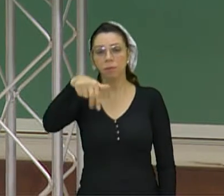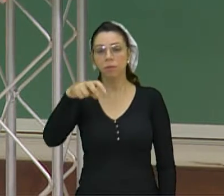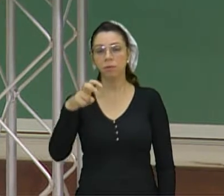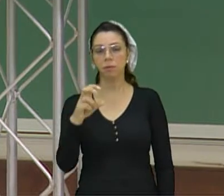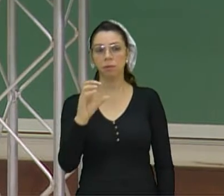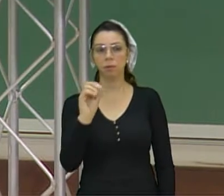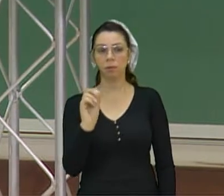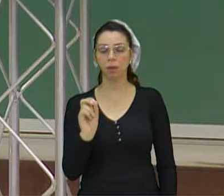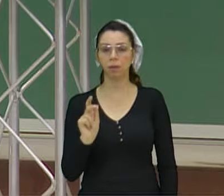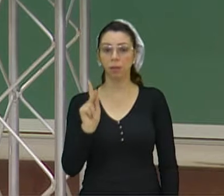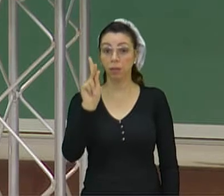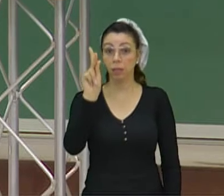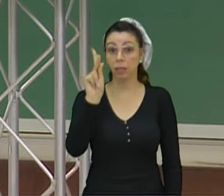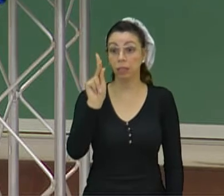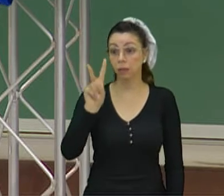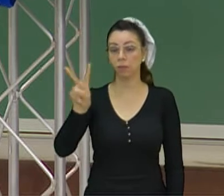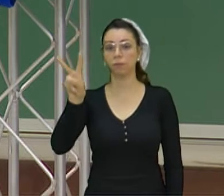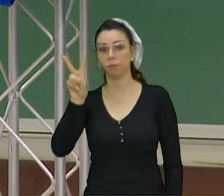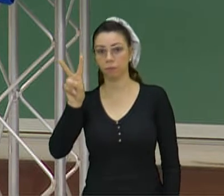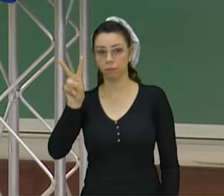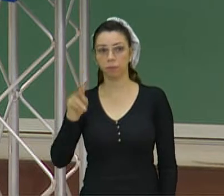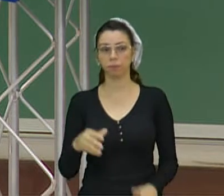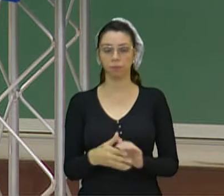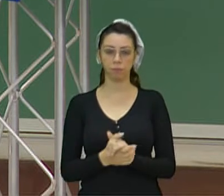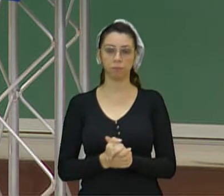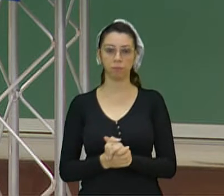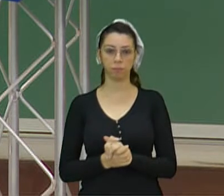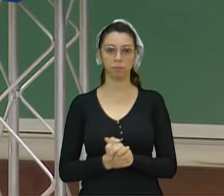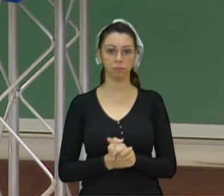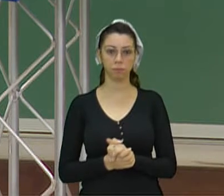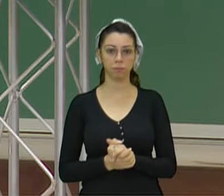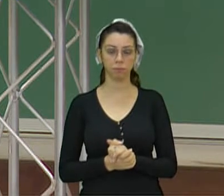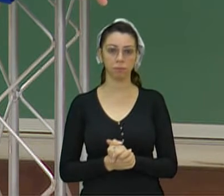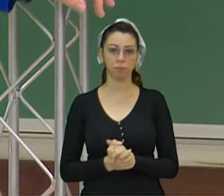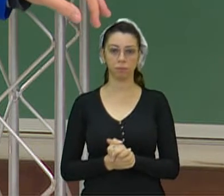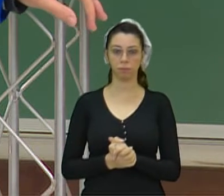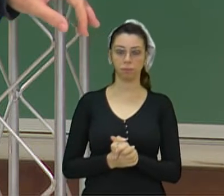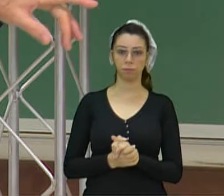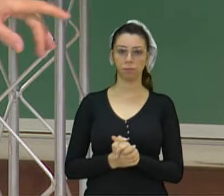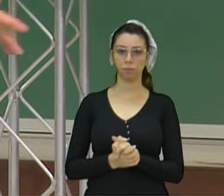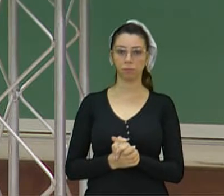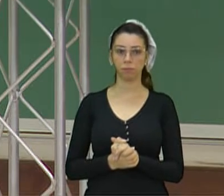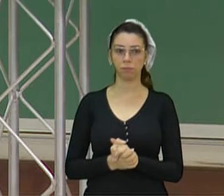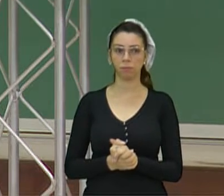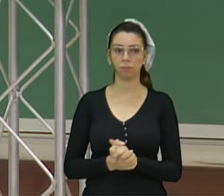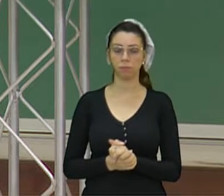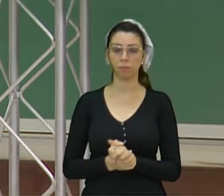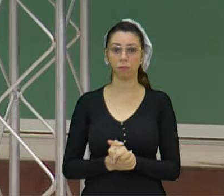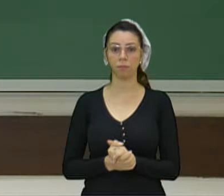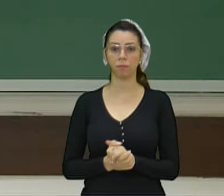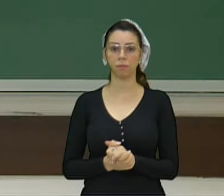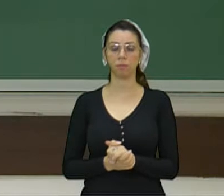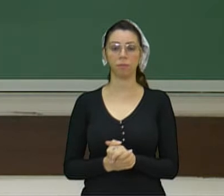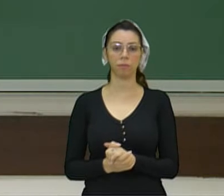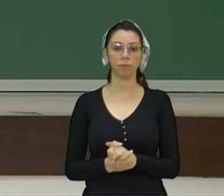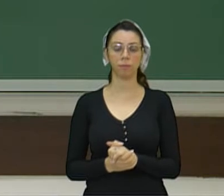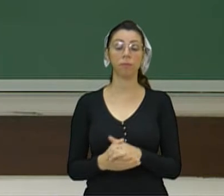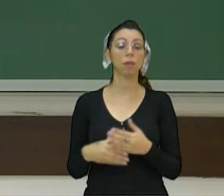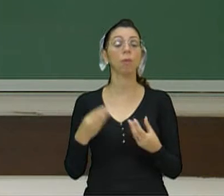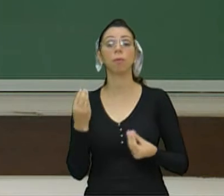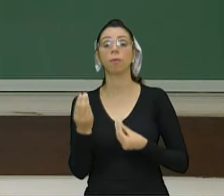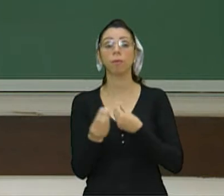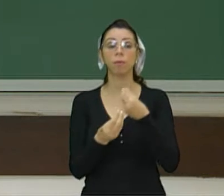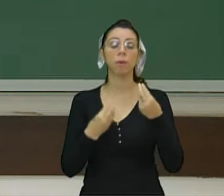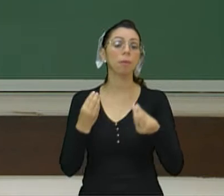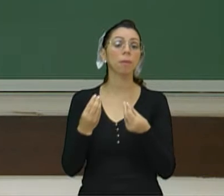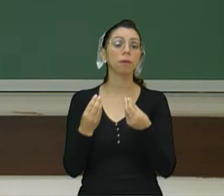kV. Quilo é 1000, né? Seria 750 mil volts, né? Então, como é que